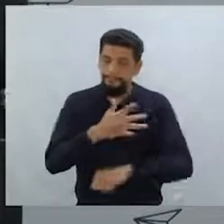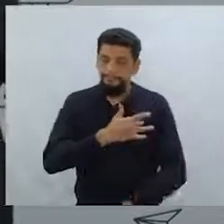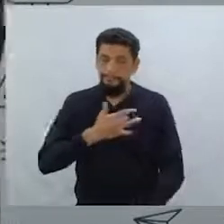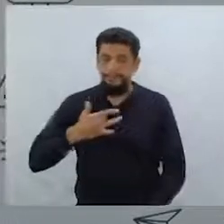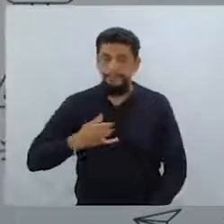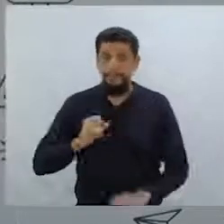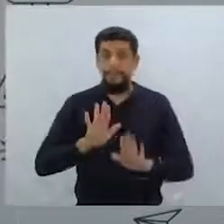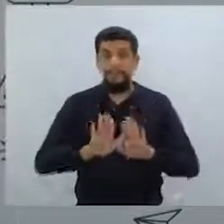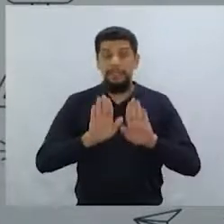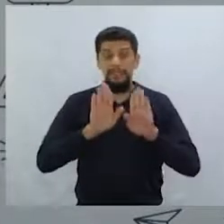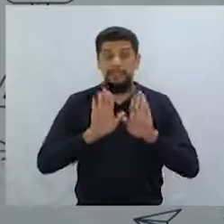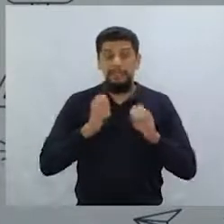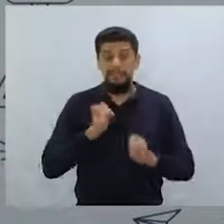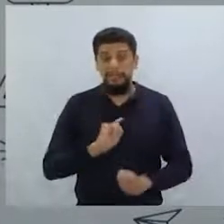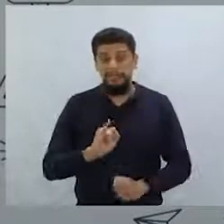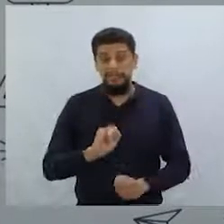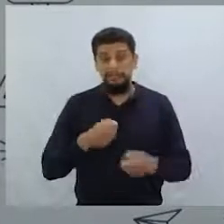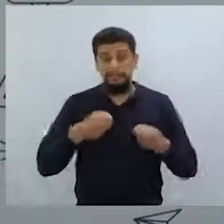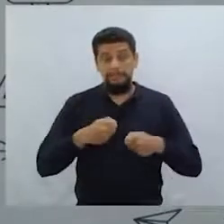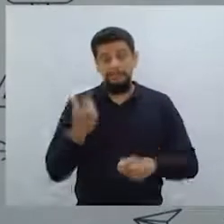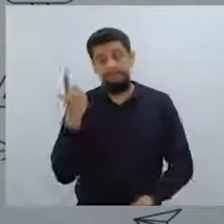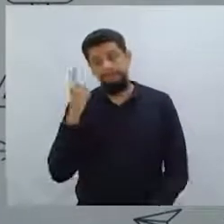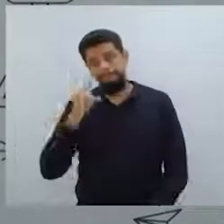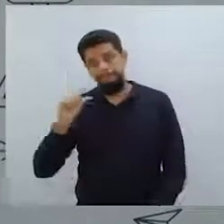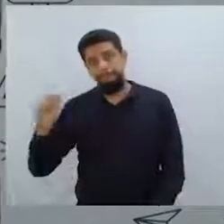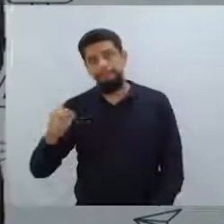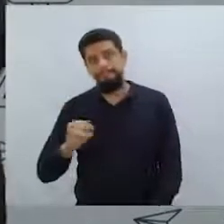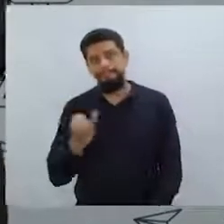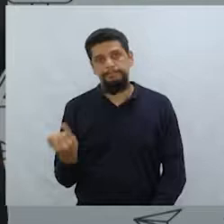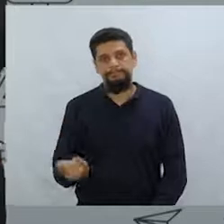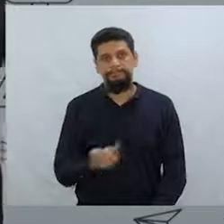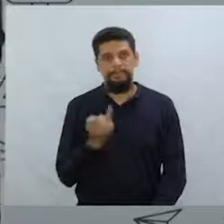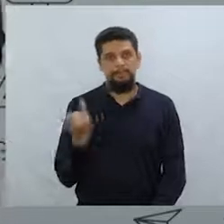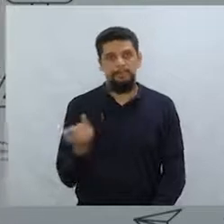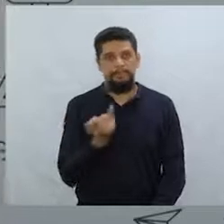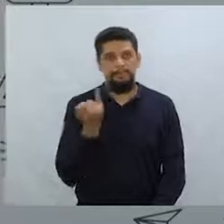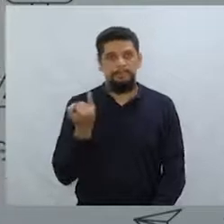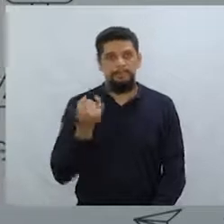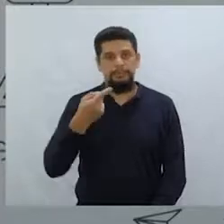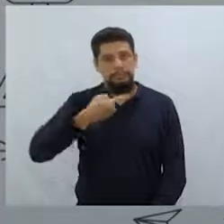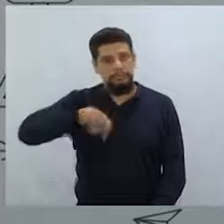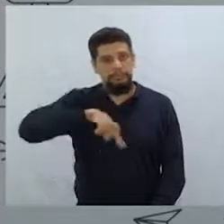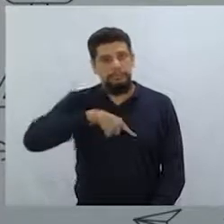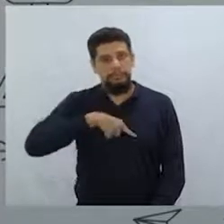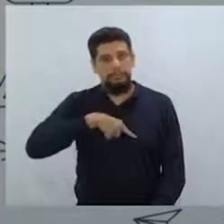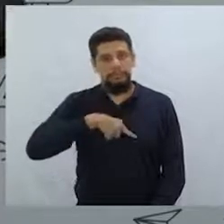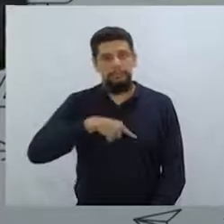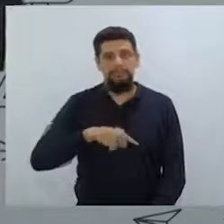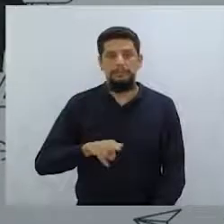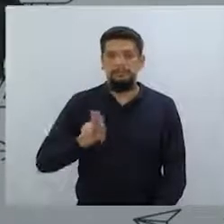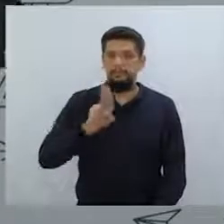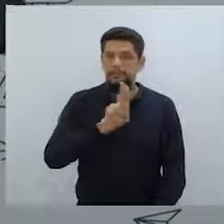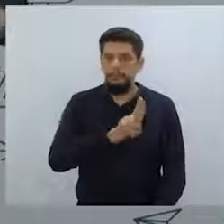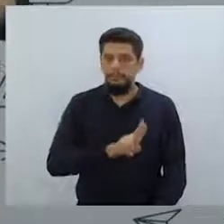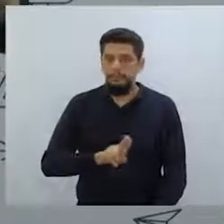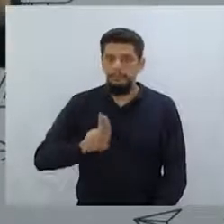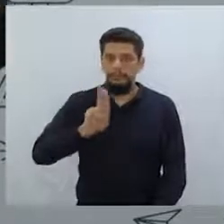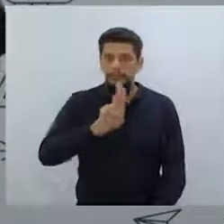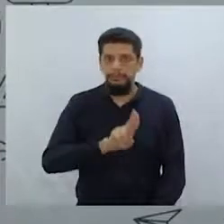cuidando. Mas se a gente precisar sair, é importante que nós